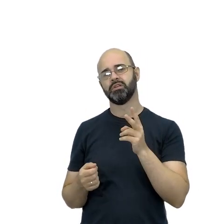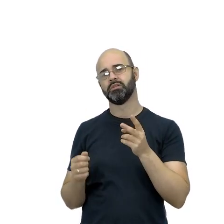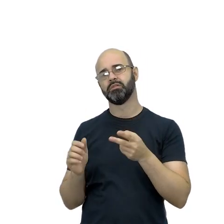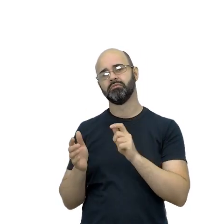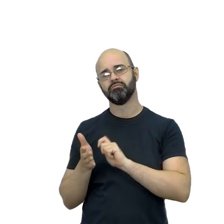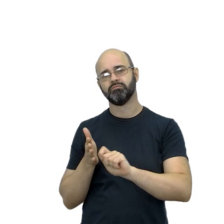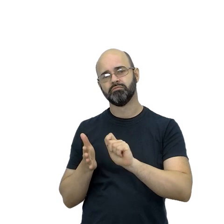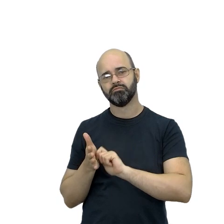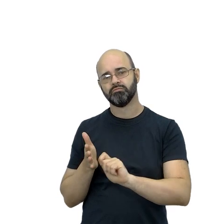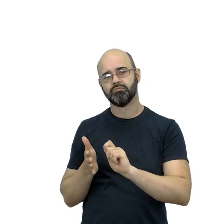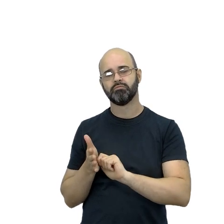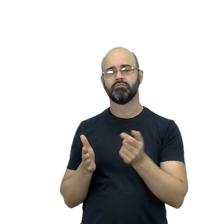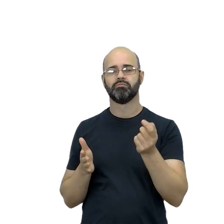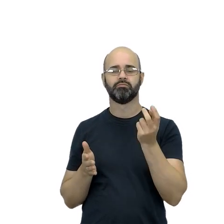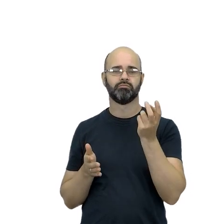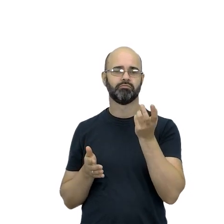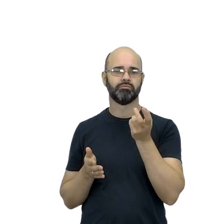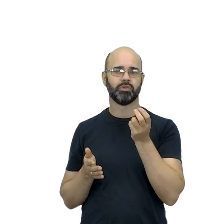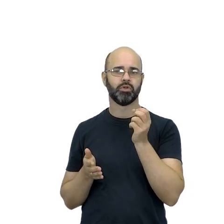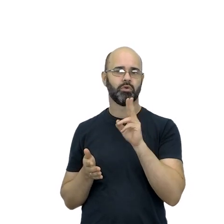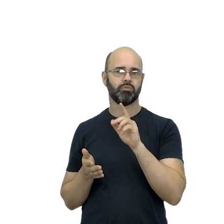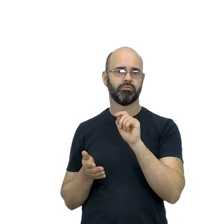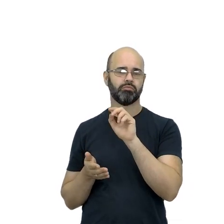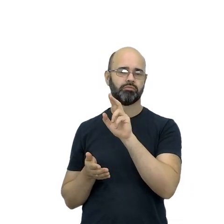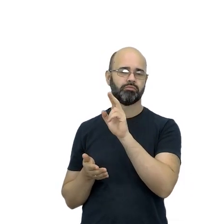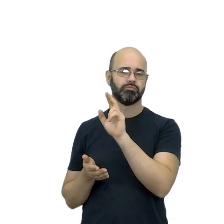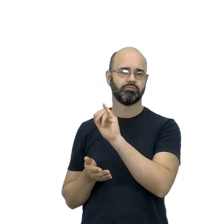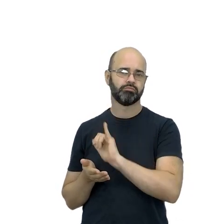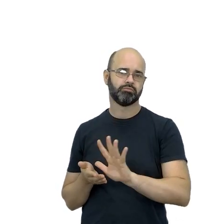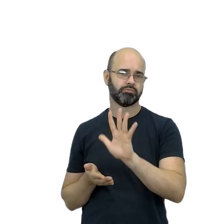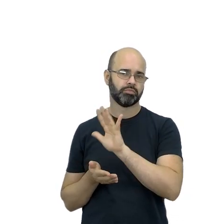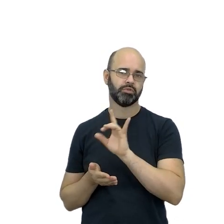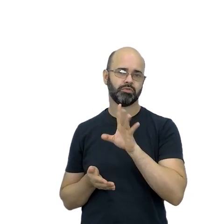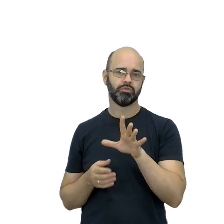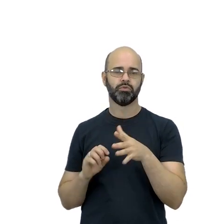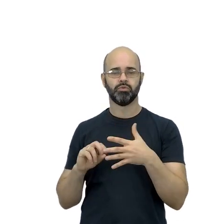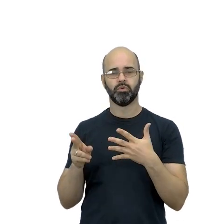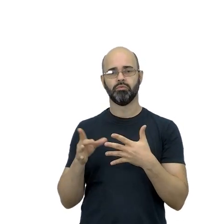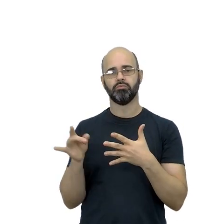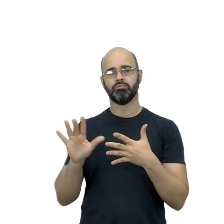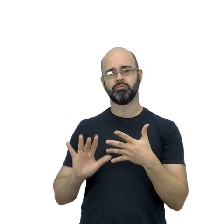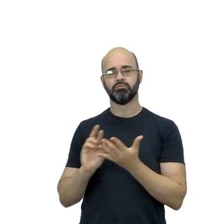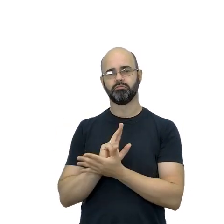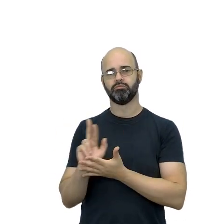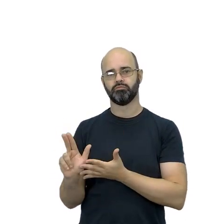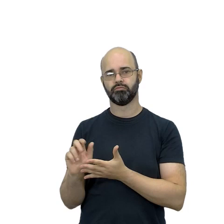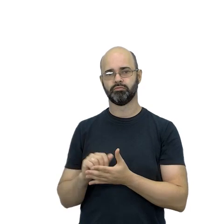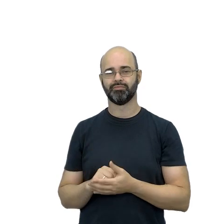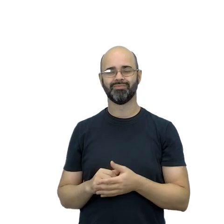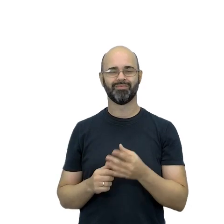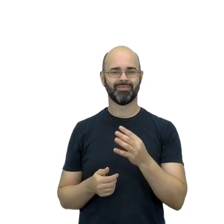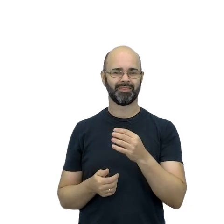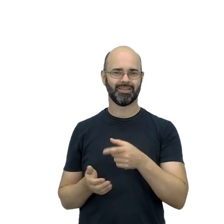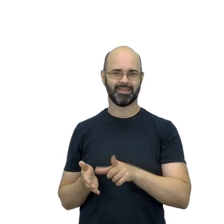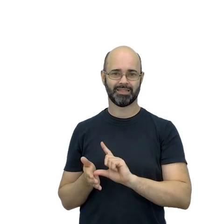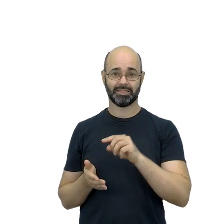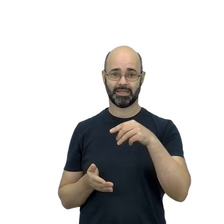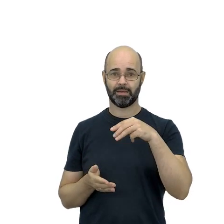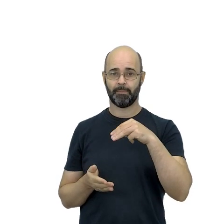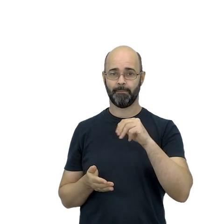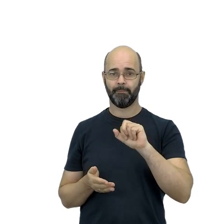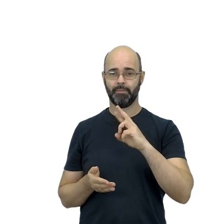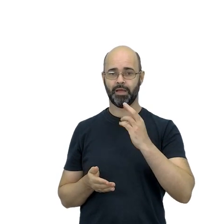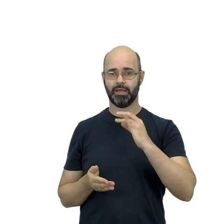verbais, não é? Em textos verbais, não verbais ou multissemióticos. Então, o texto que a Márcia leu e que permitiu